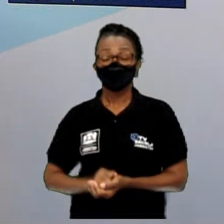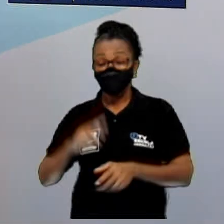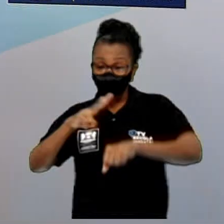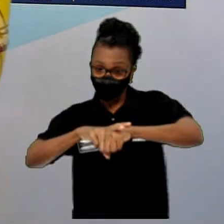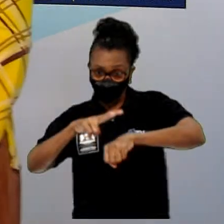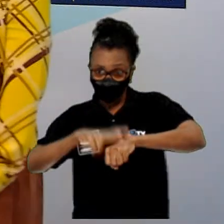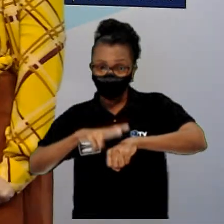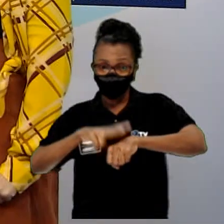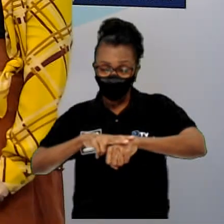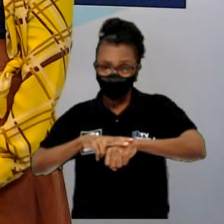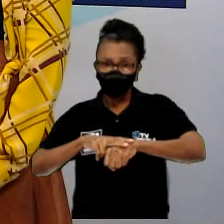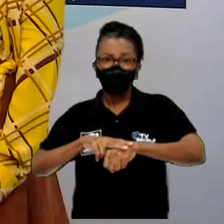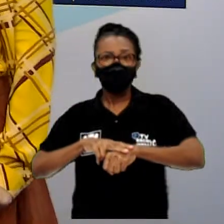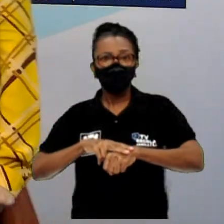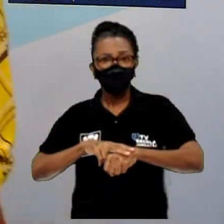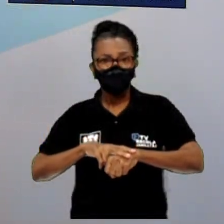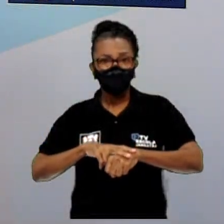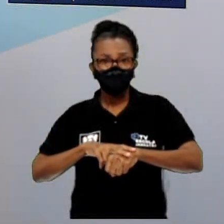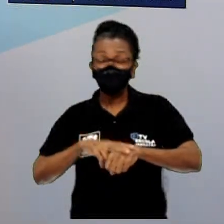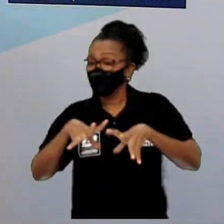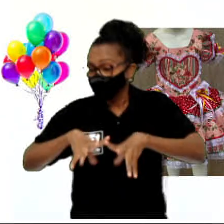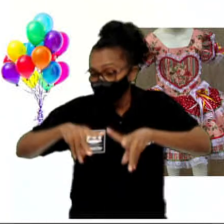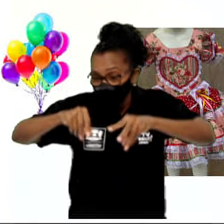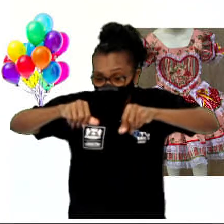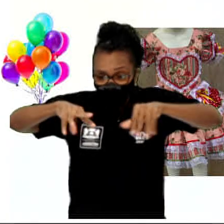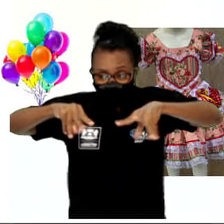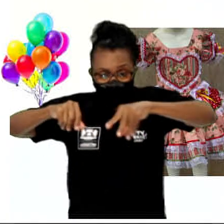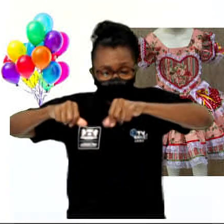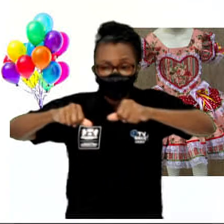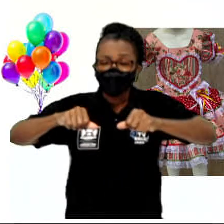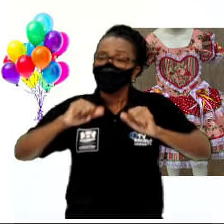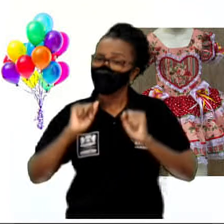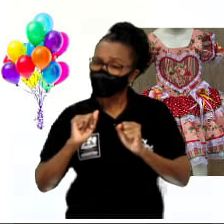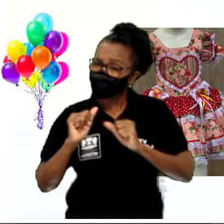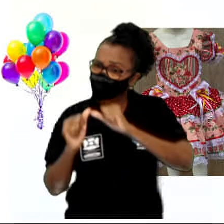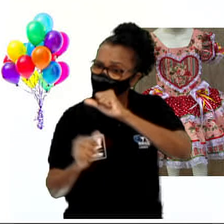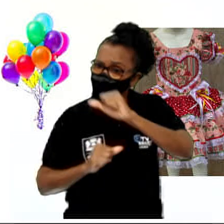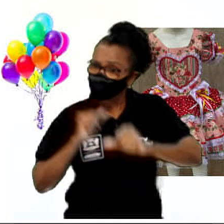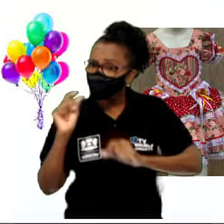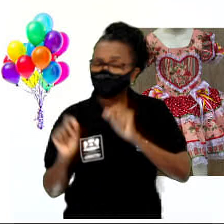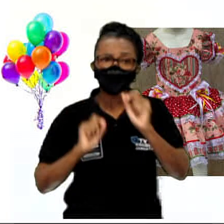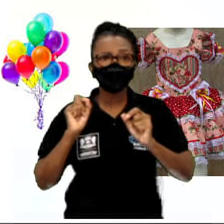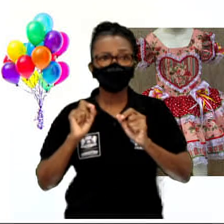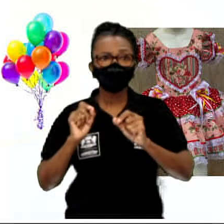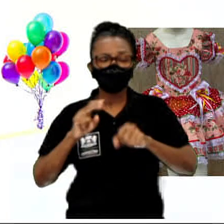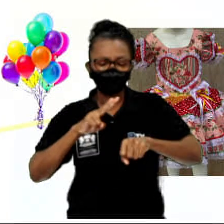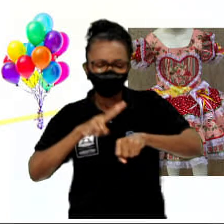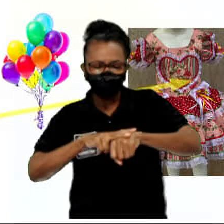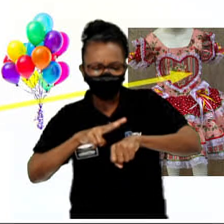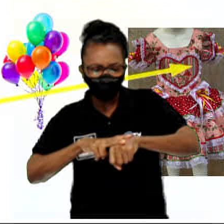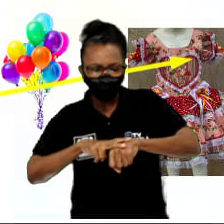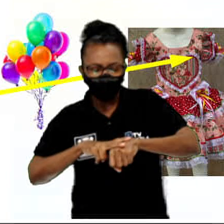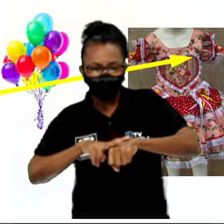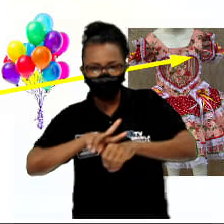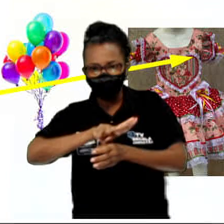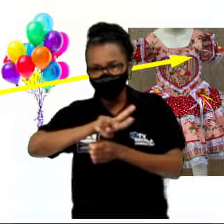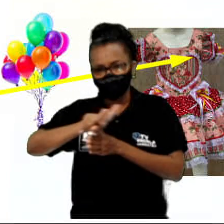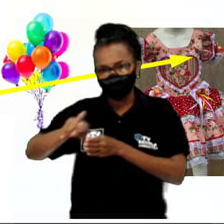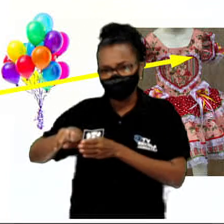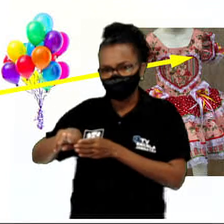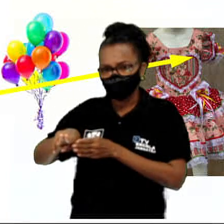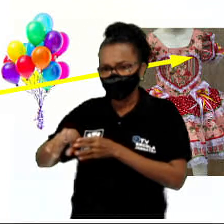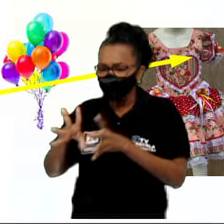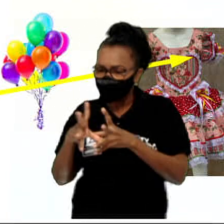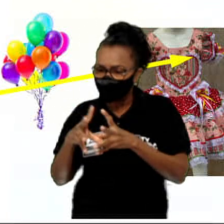vidro, da areia, nós podemos confeccionar o quê? Vidros. E da